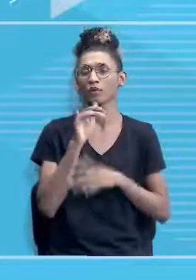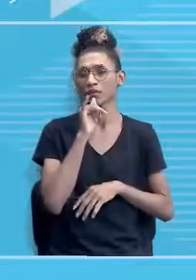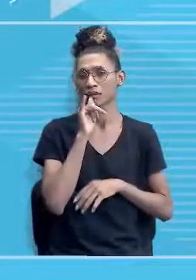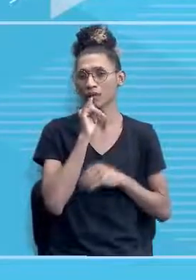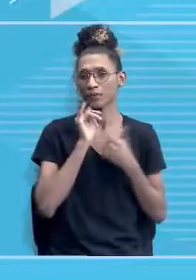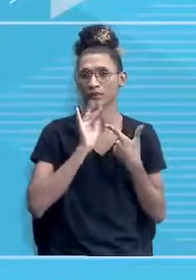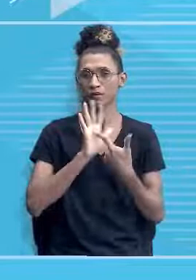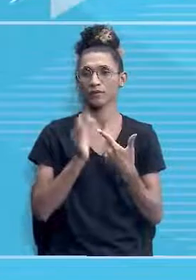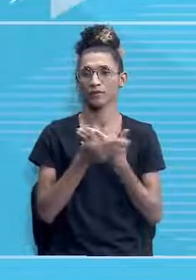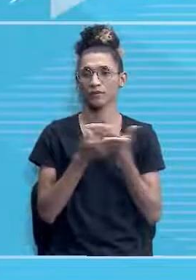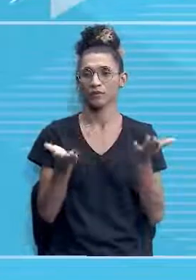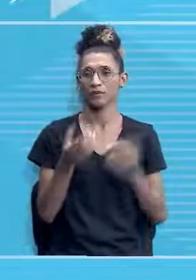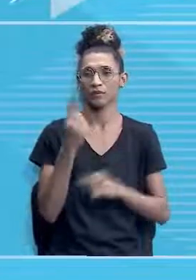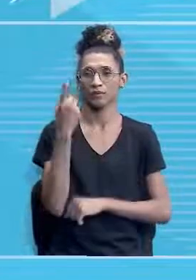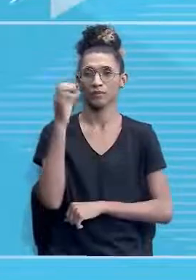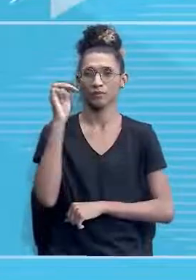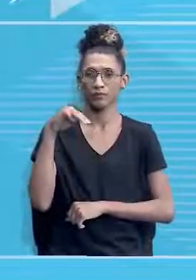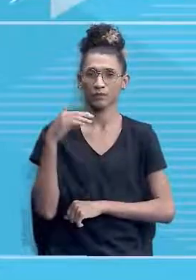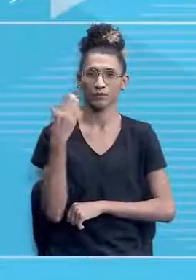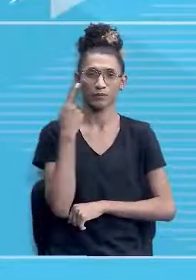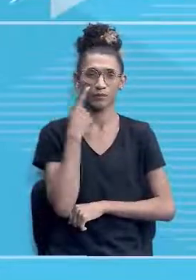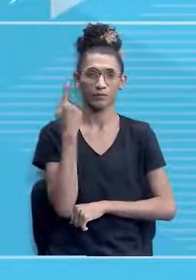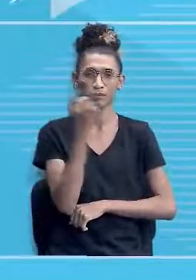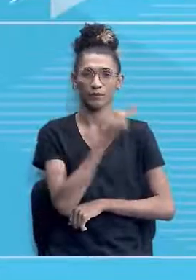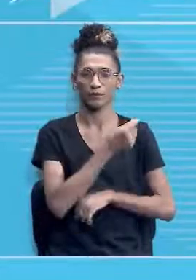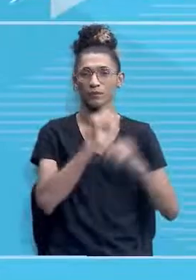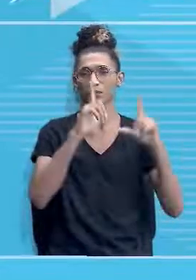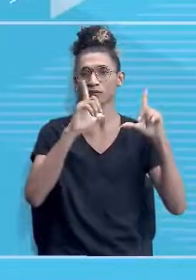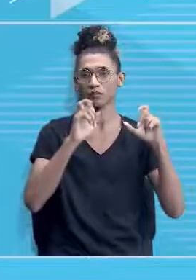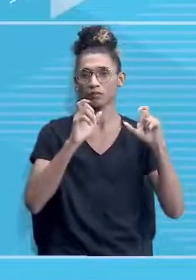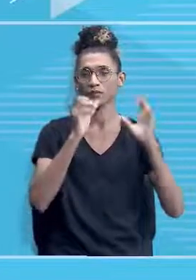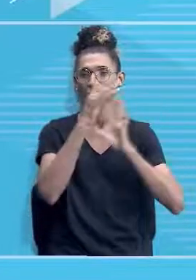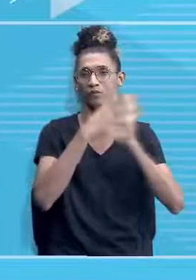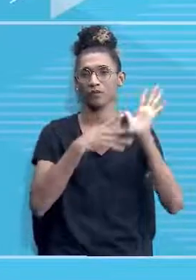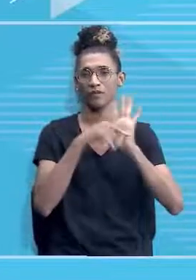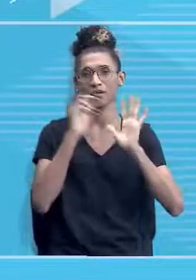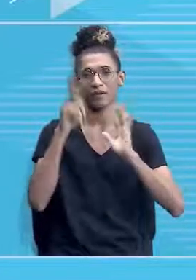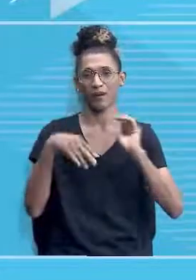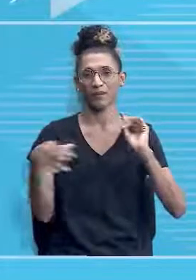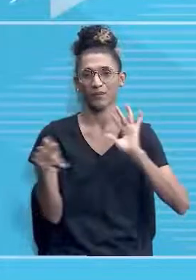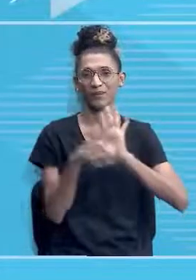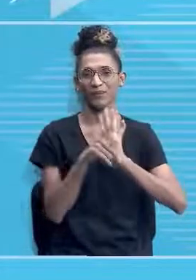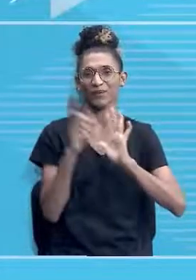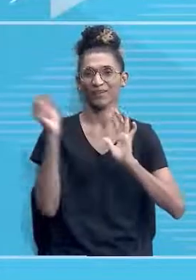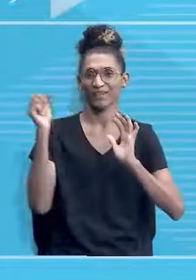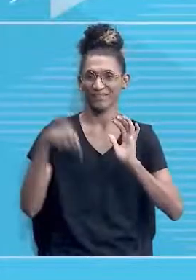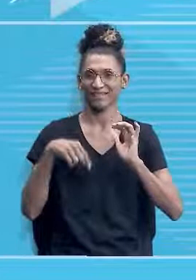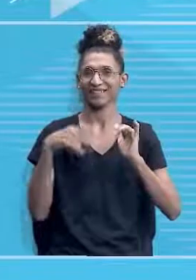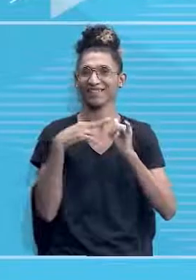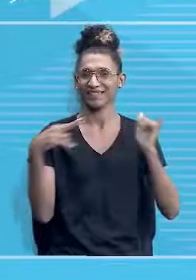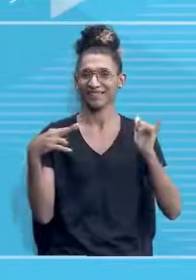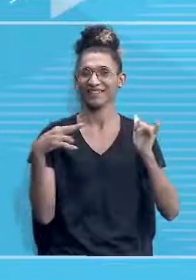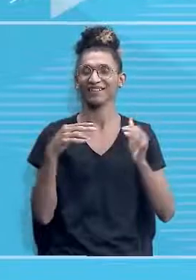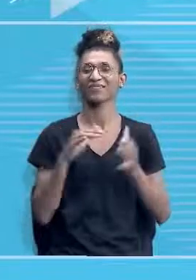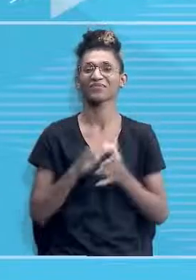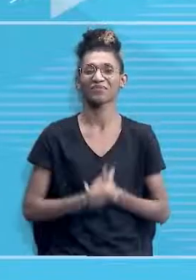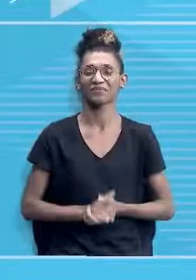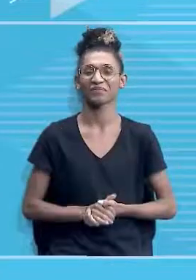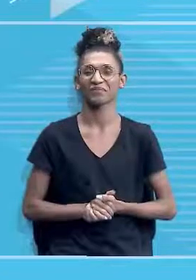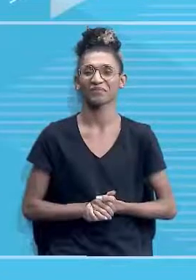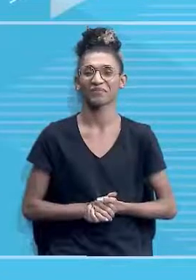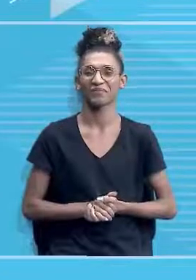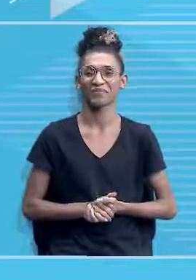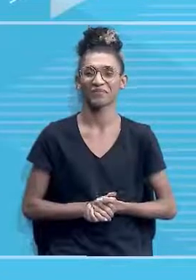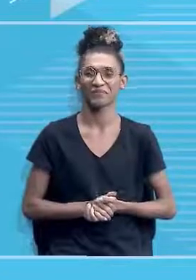então vamos colocar só um minutinho aí para você fazer um print dessa tabela que é exclusiva da um print para